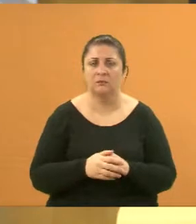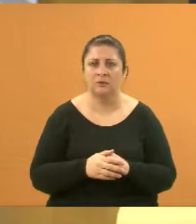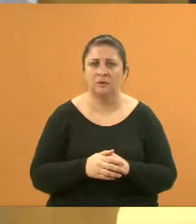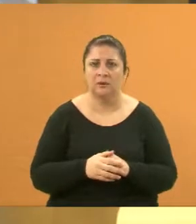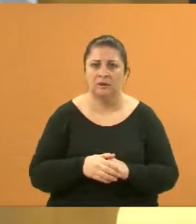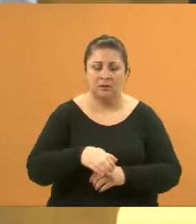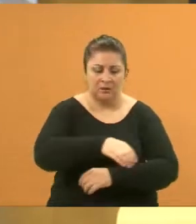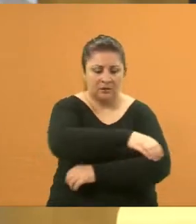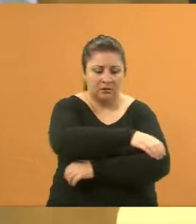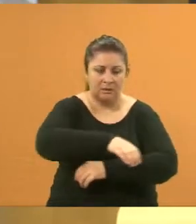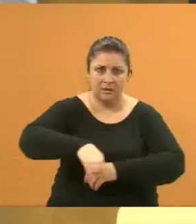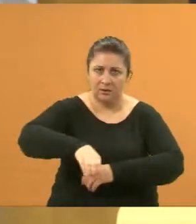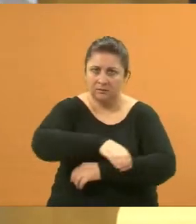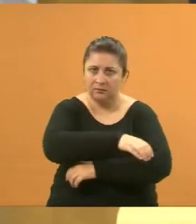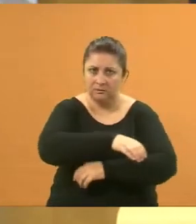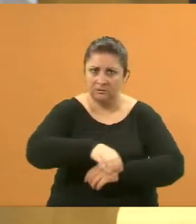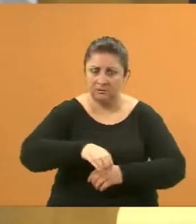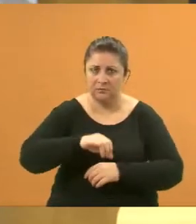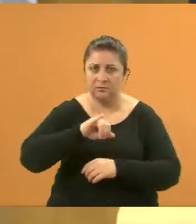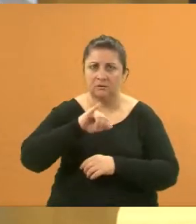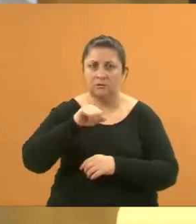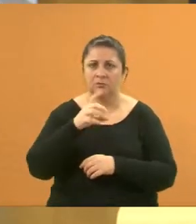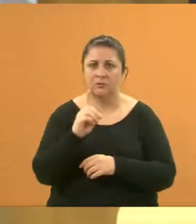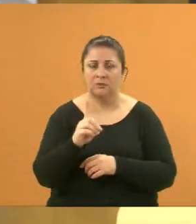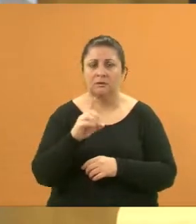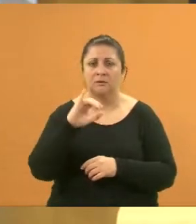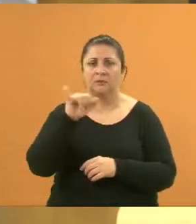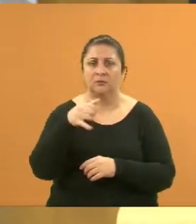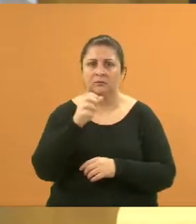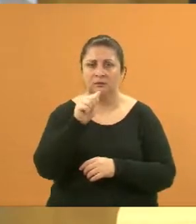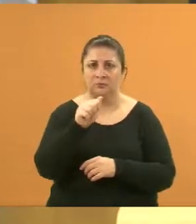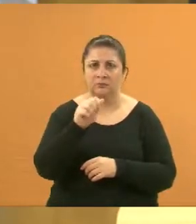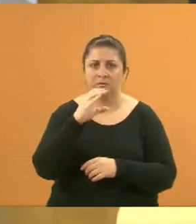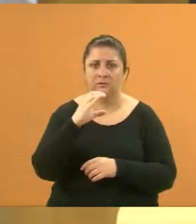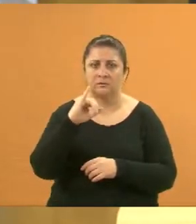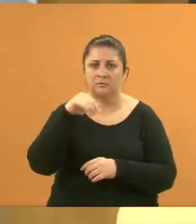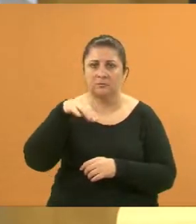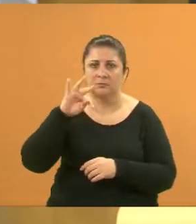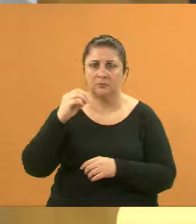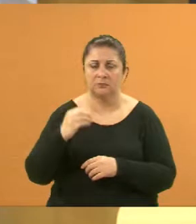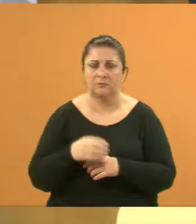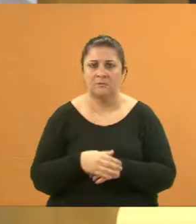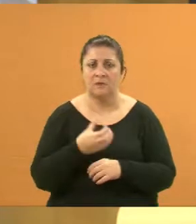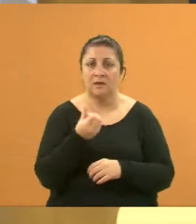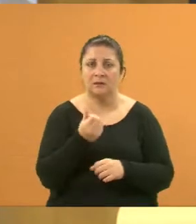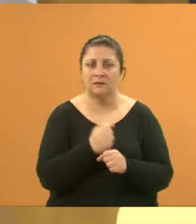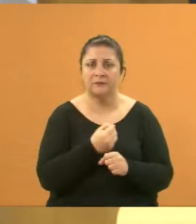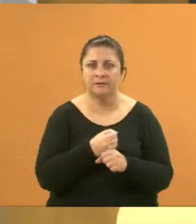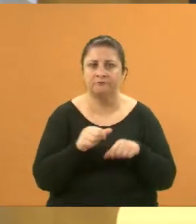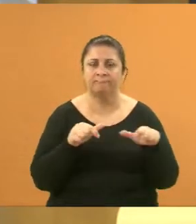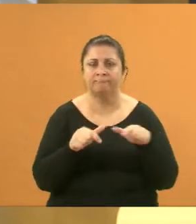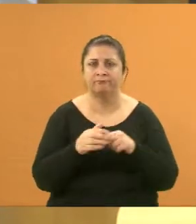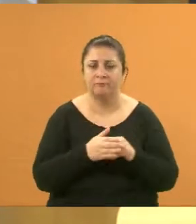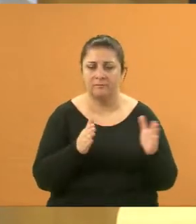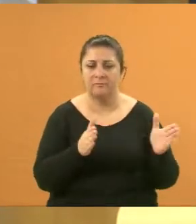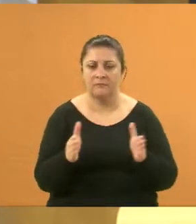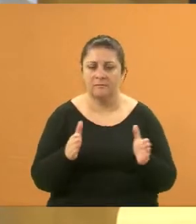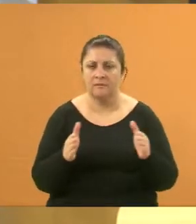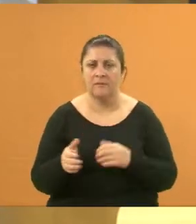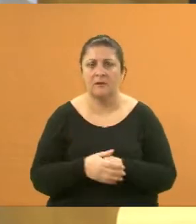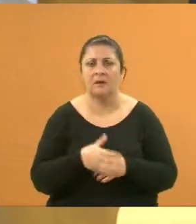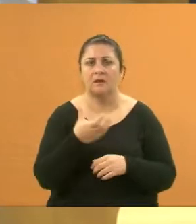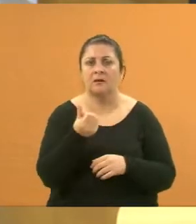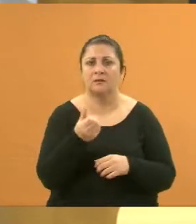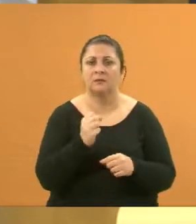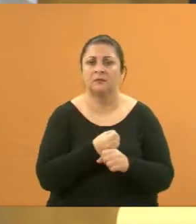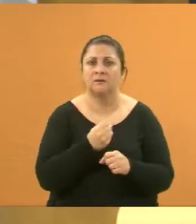Padre Eugênio no Jardim Jacinto. Faz 6 anos que eu estou nessa casa, fazem 6 anos que a gente cobra a capina